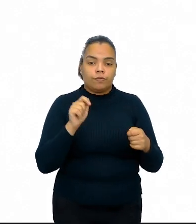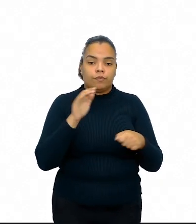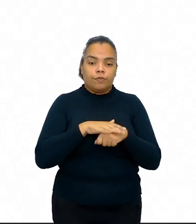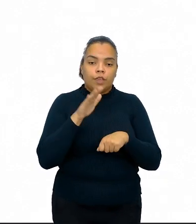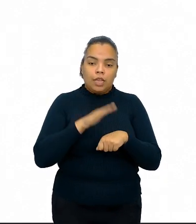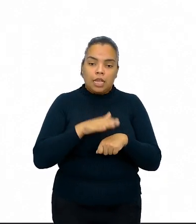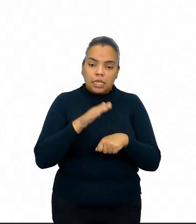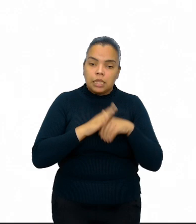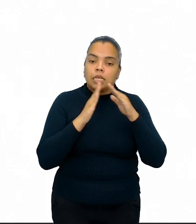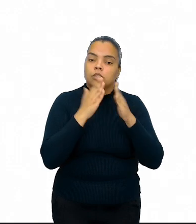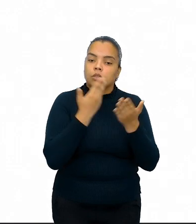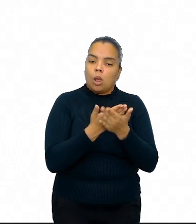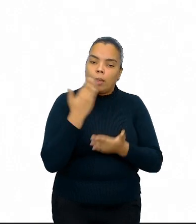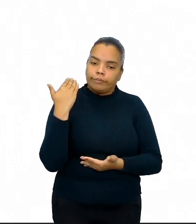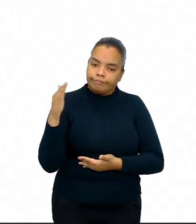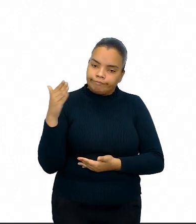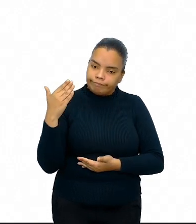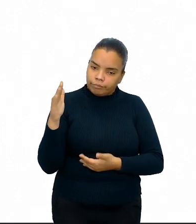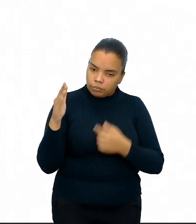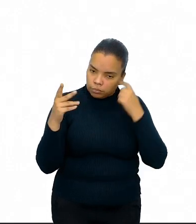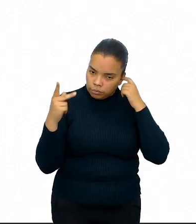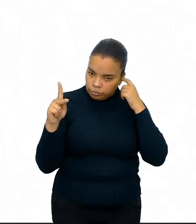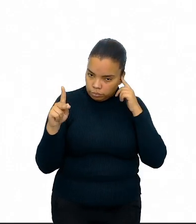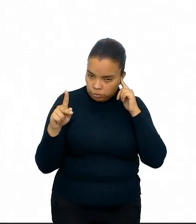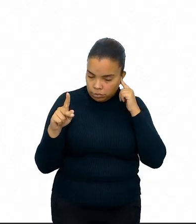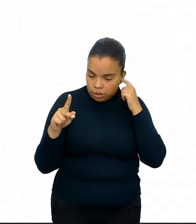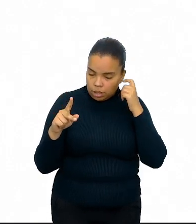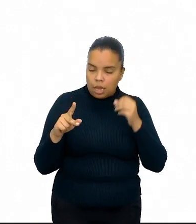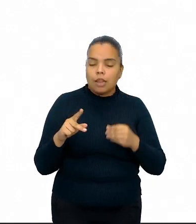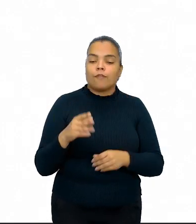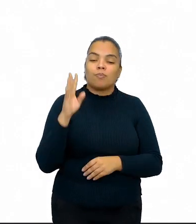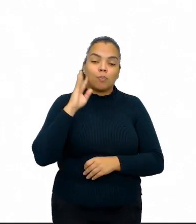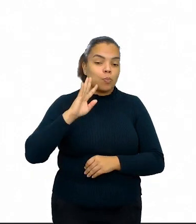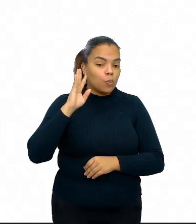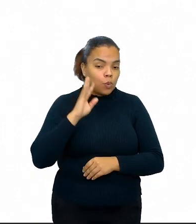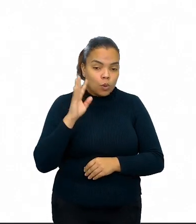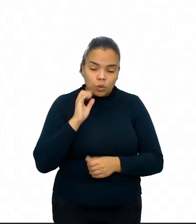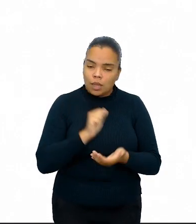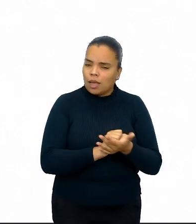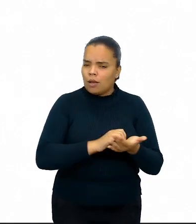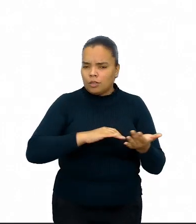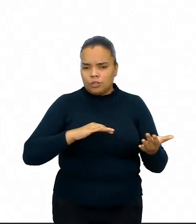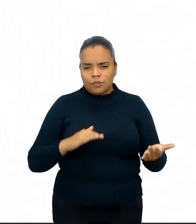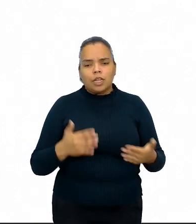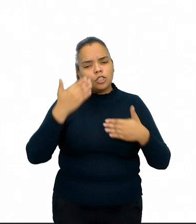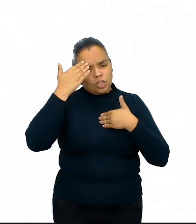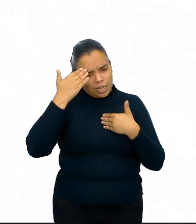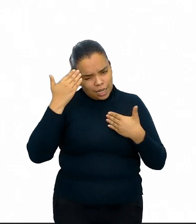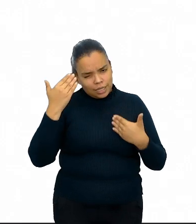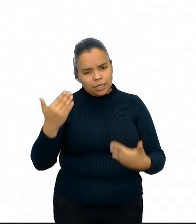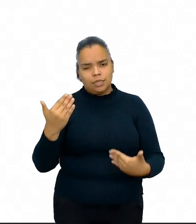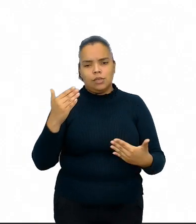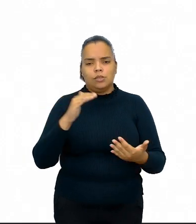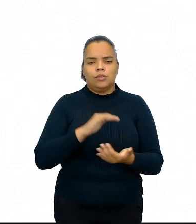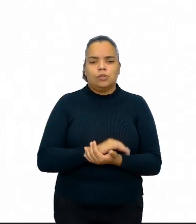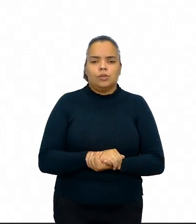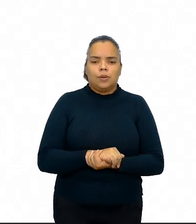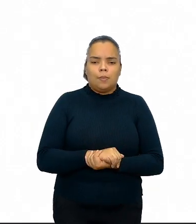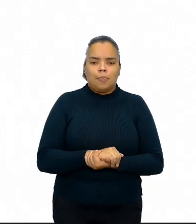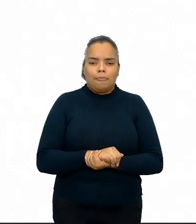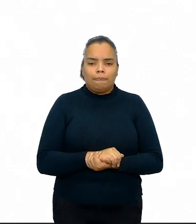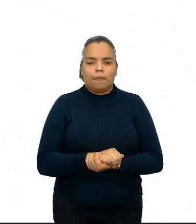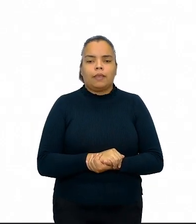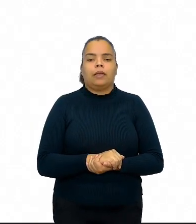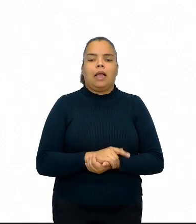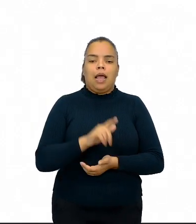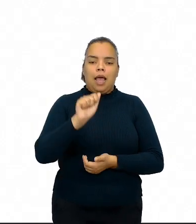um brainstorm sobre biodiversidade, muito legal a atividade. Agradeço, professora Janaína. A professora